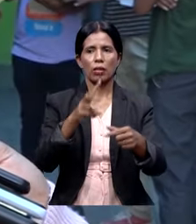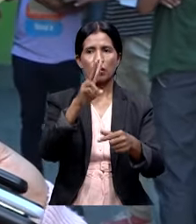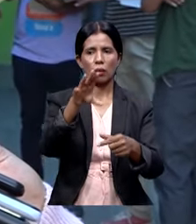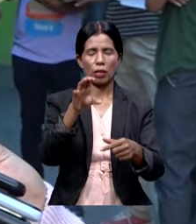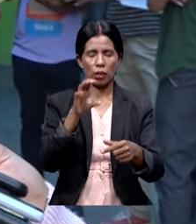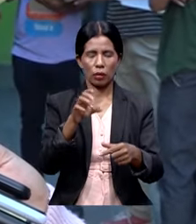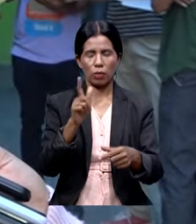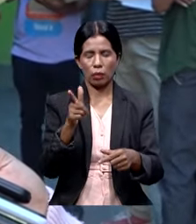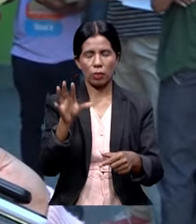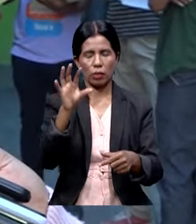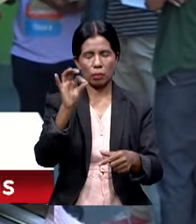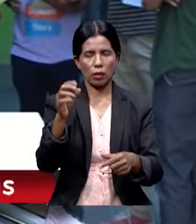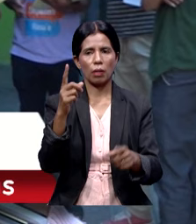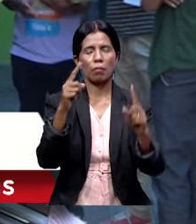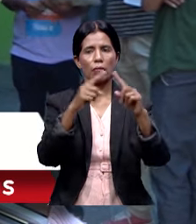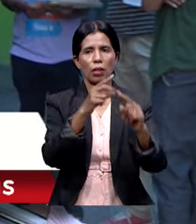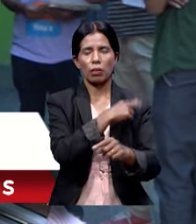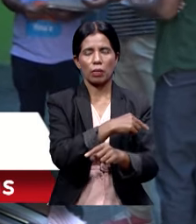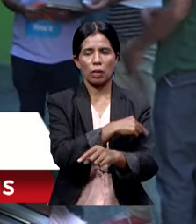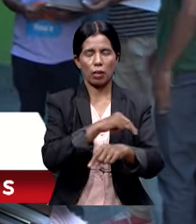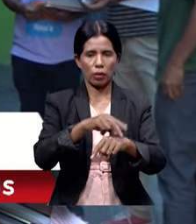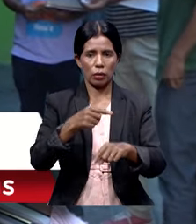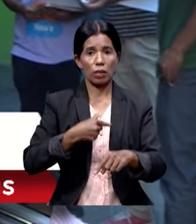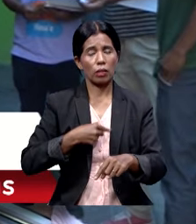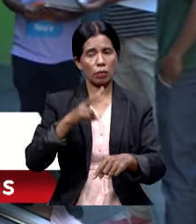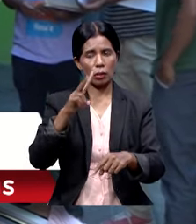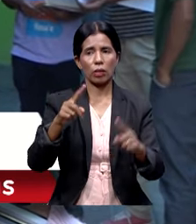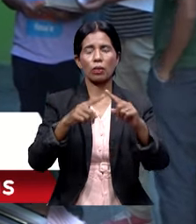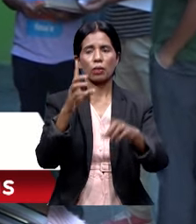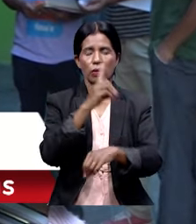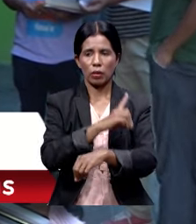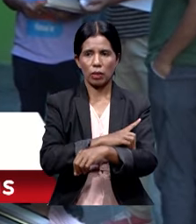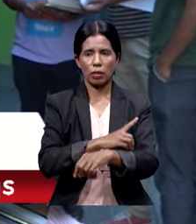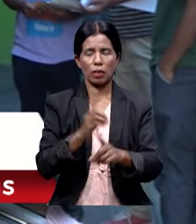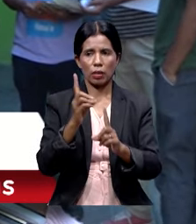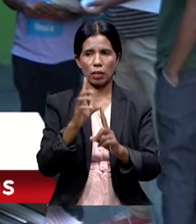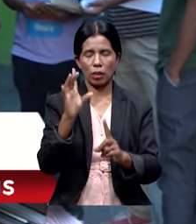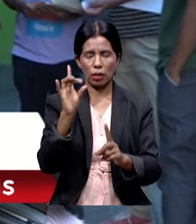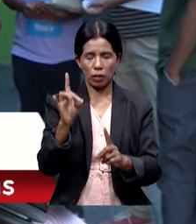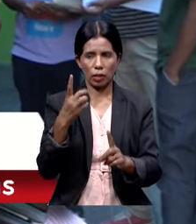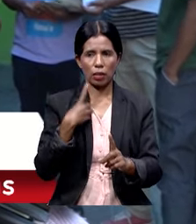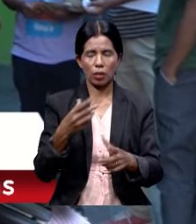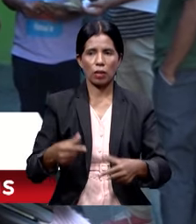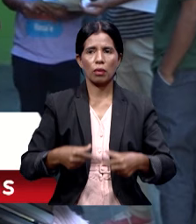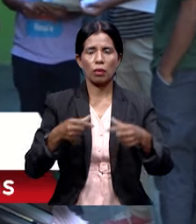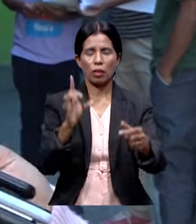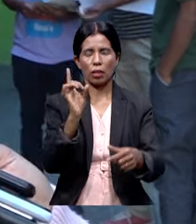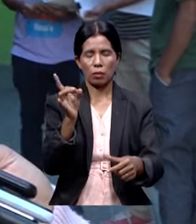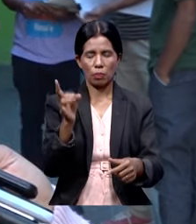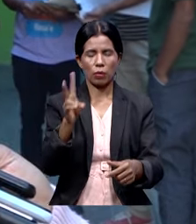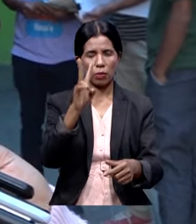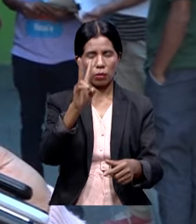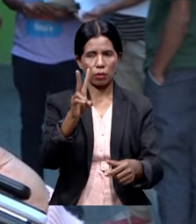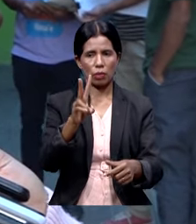229 pessoas ba Hospital Nacional Guido Baladares, Ohin. Dia 8 ita entrega tang 82 pessoas ba